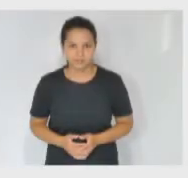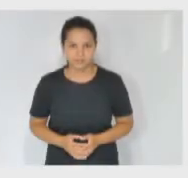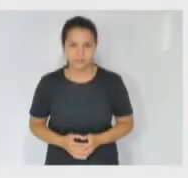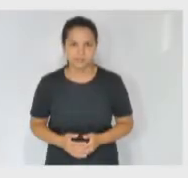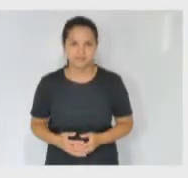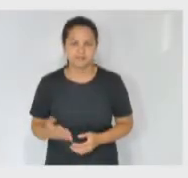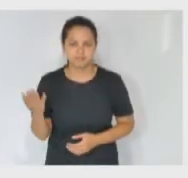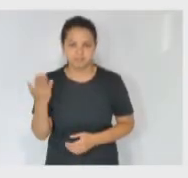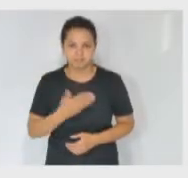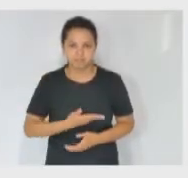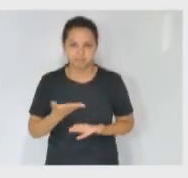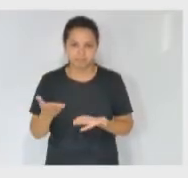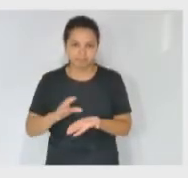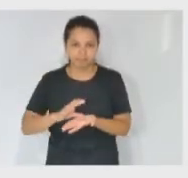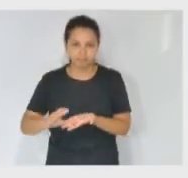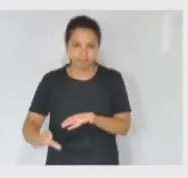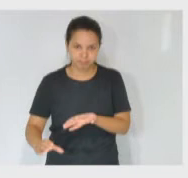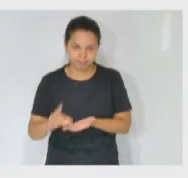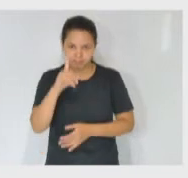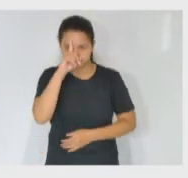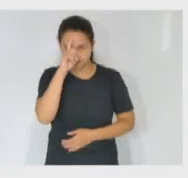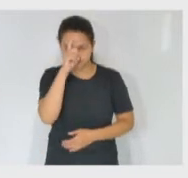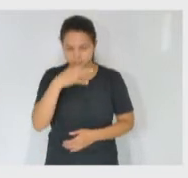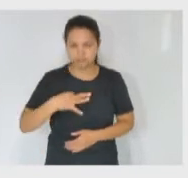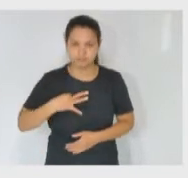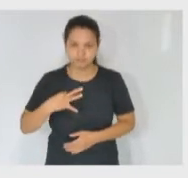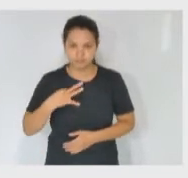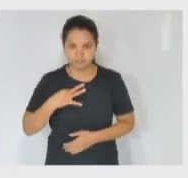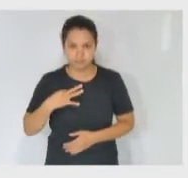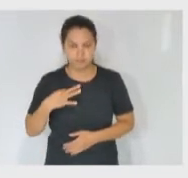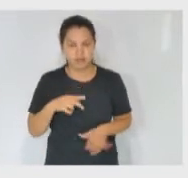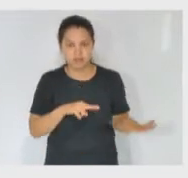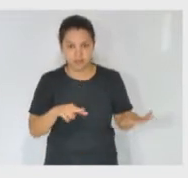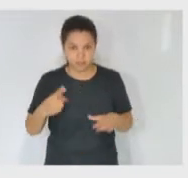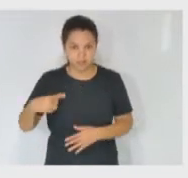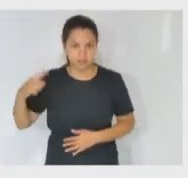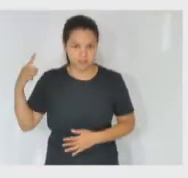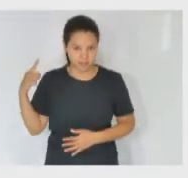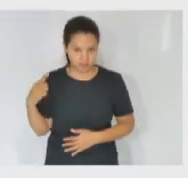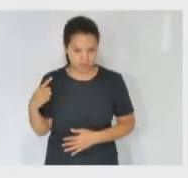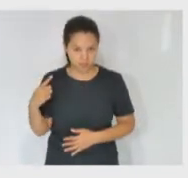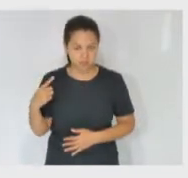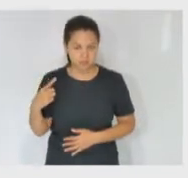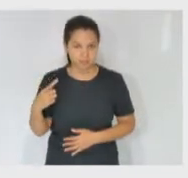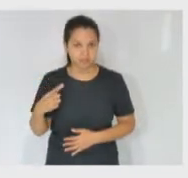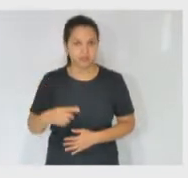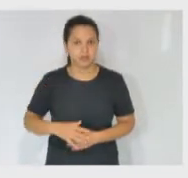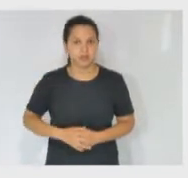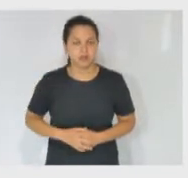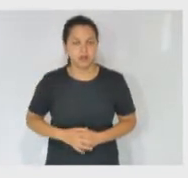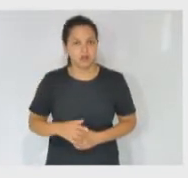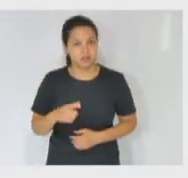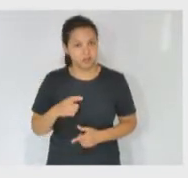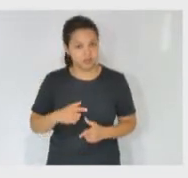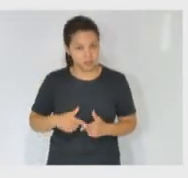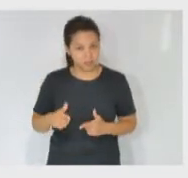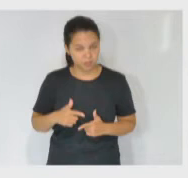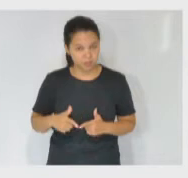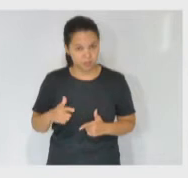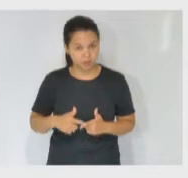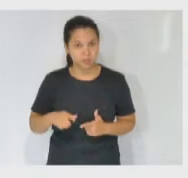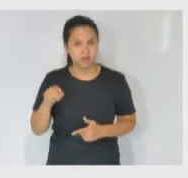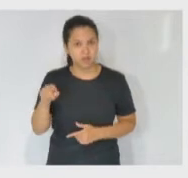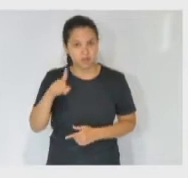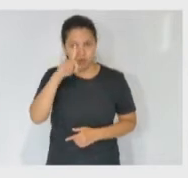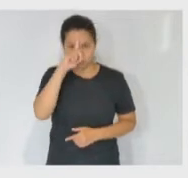hospitais filantrópicos. E na semana passada, nós tivemos a questão do Hospital de Curitibanos, agora